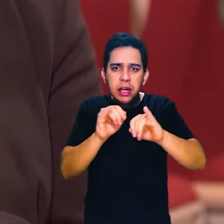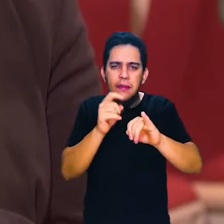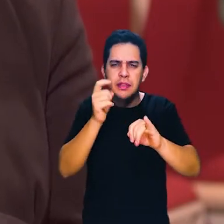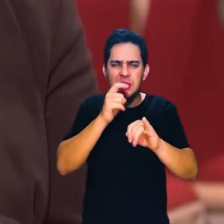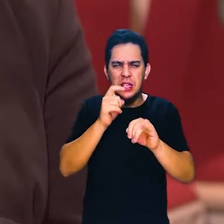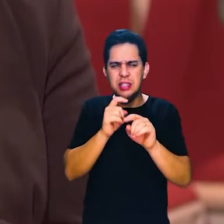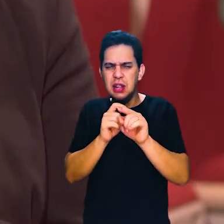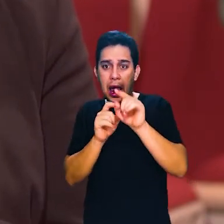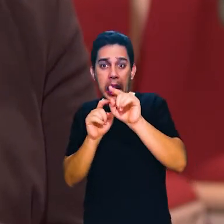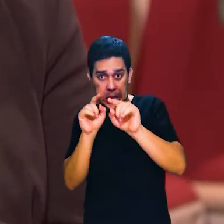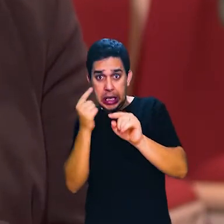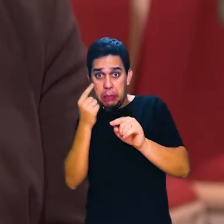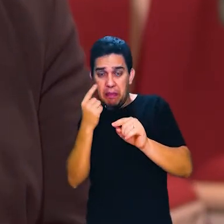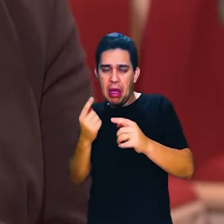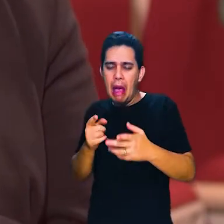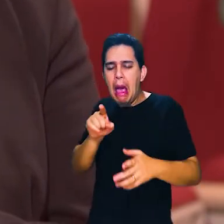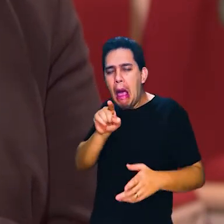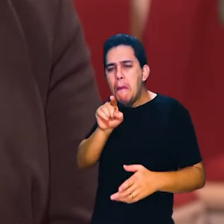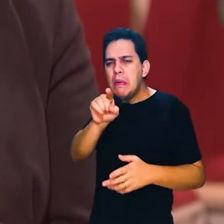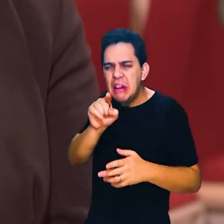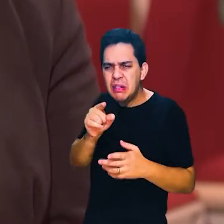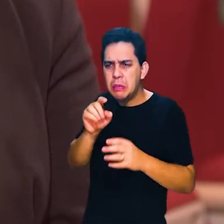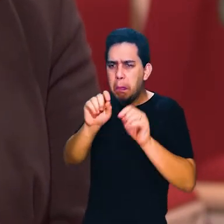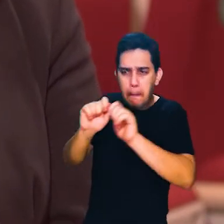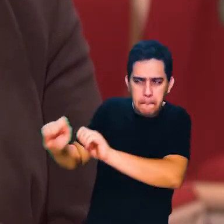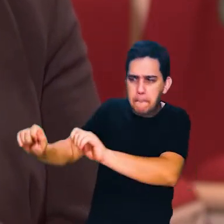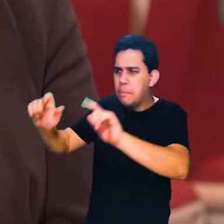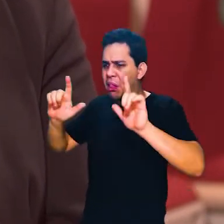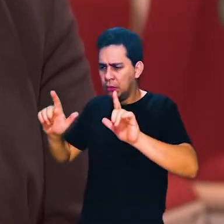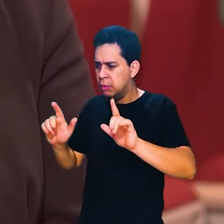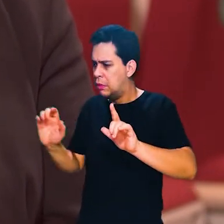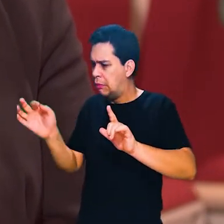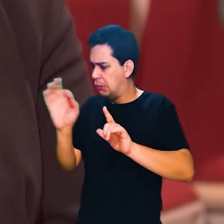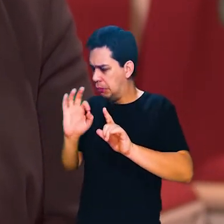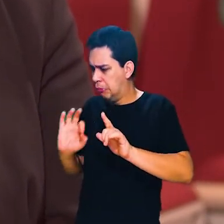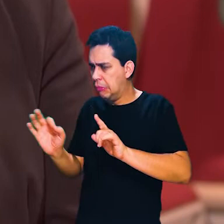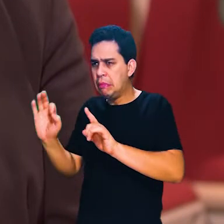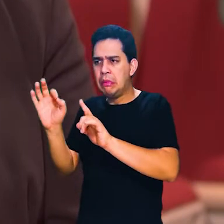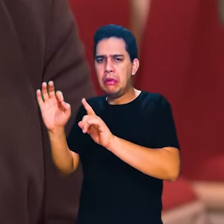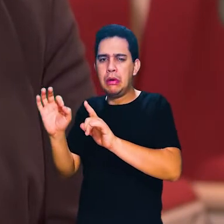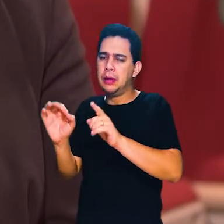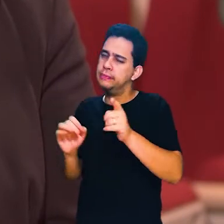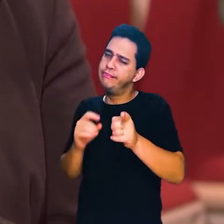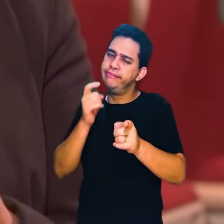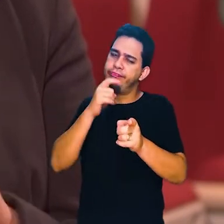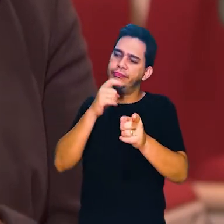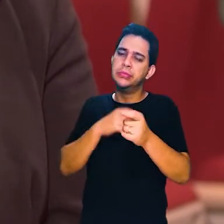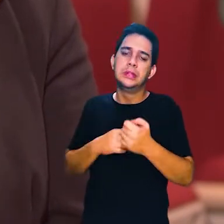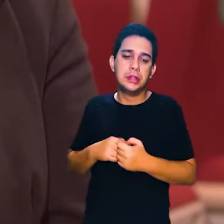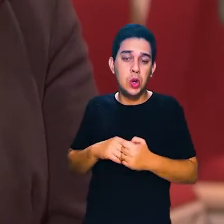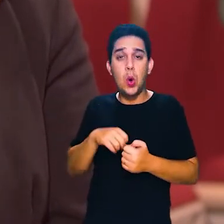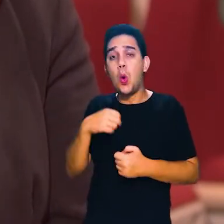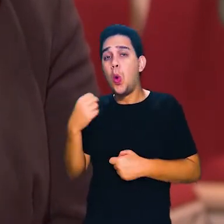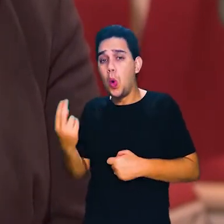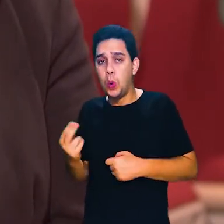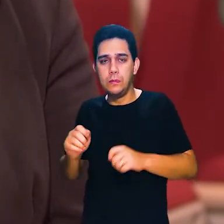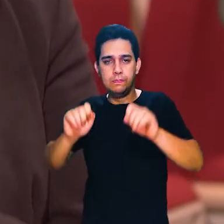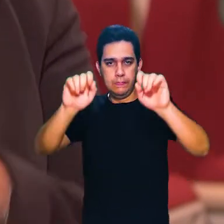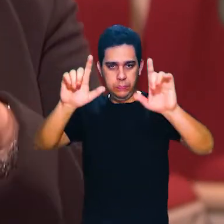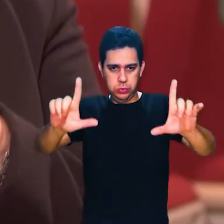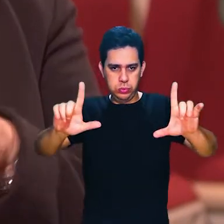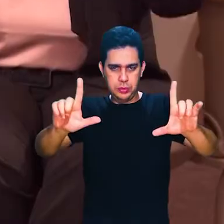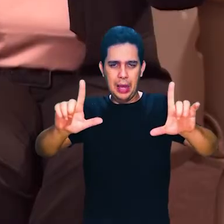não é verdadeira, é falsa. E mesmo que esse link vá para algum lugar, aproveite